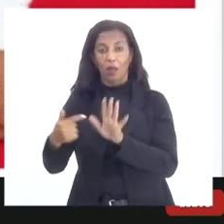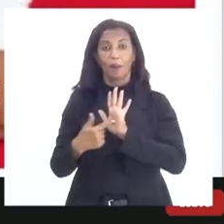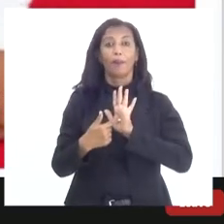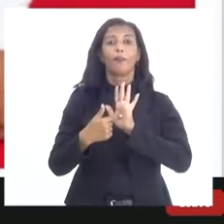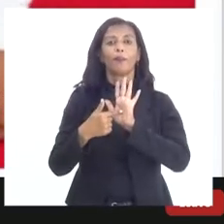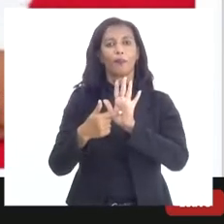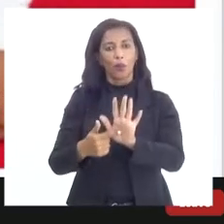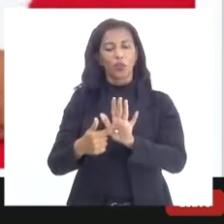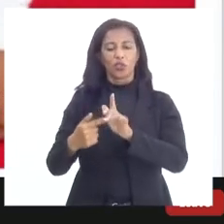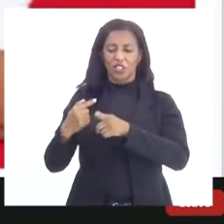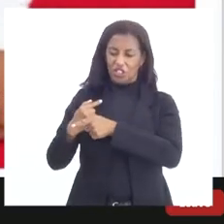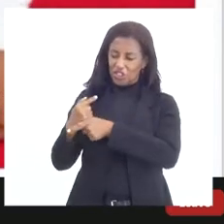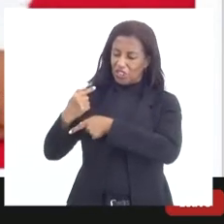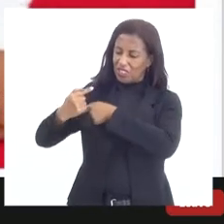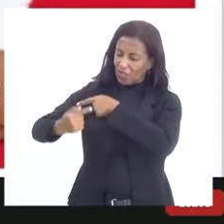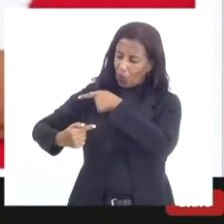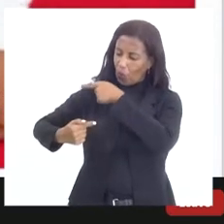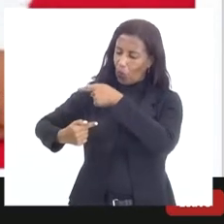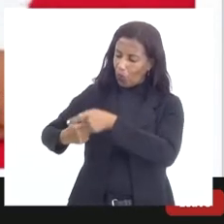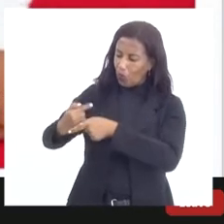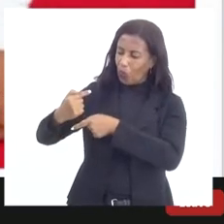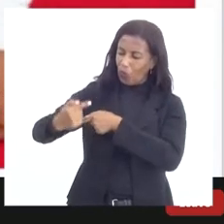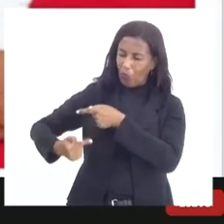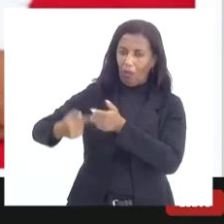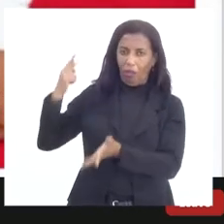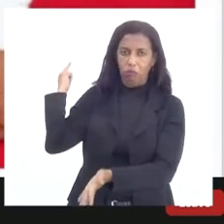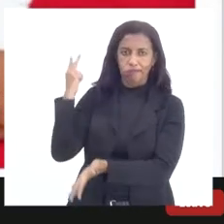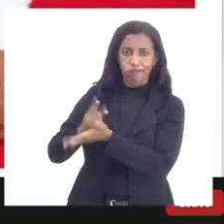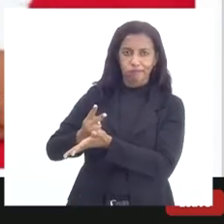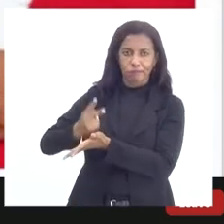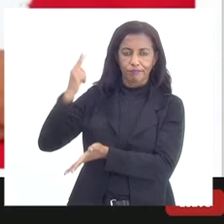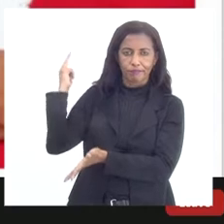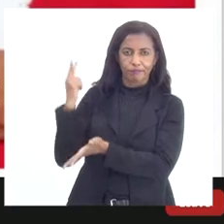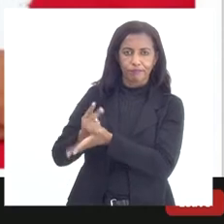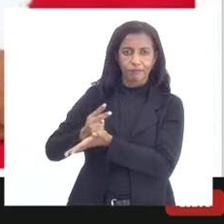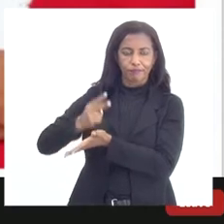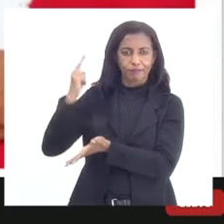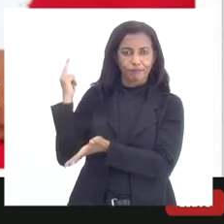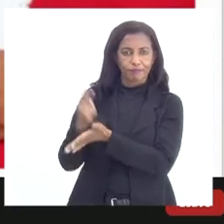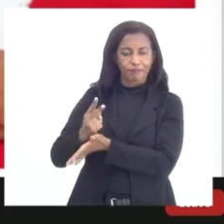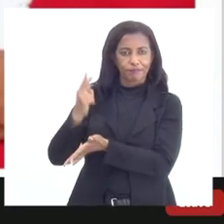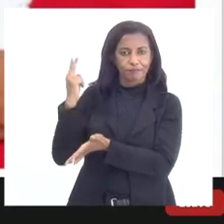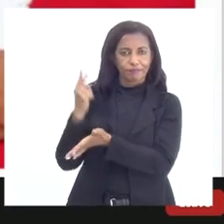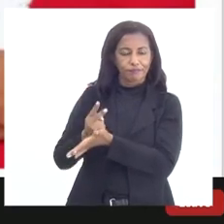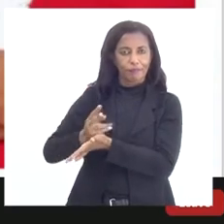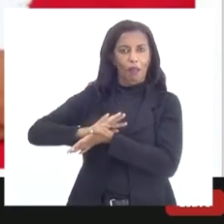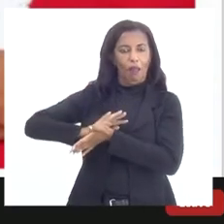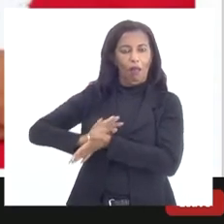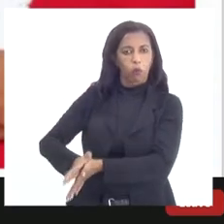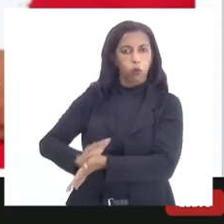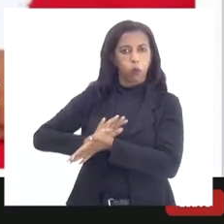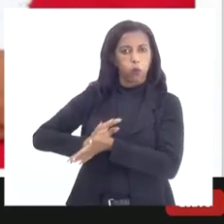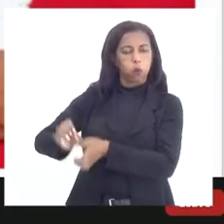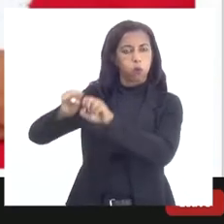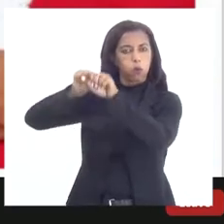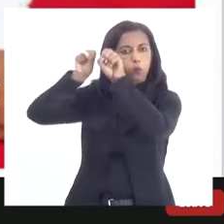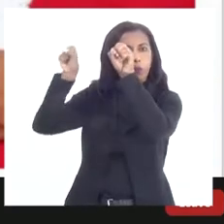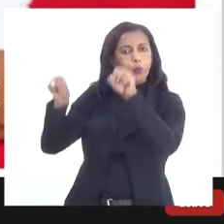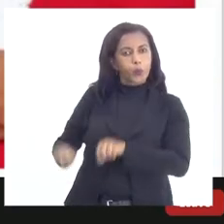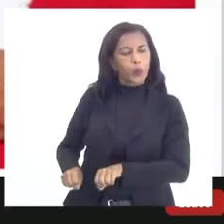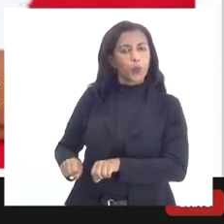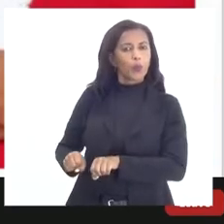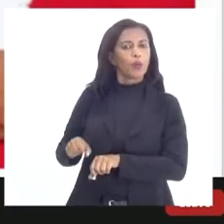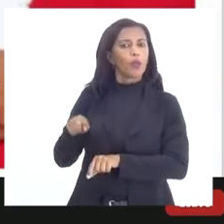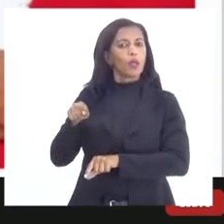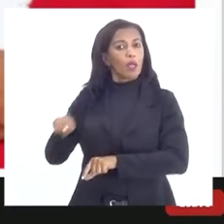mostrado aqui que, de geração em geração, a gente vivencia o que o Silvio Almeida caracteriza como racismo estrutural, ou seja,